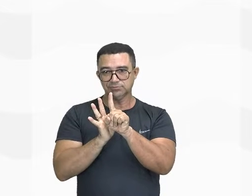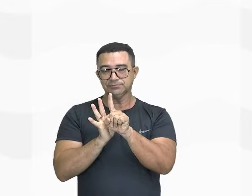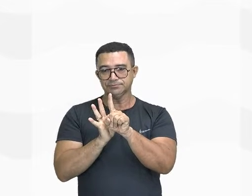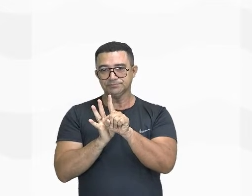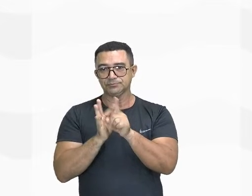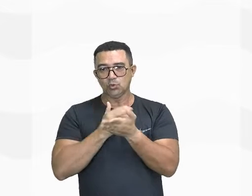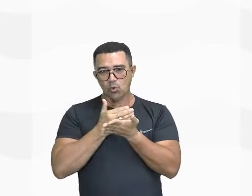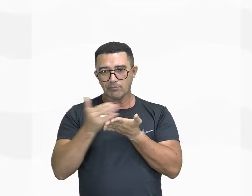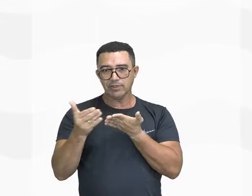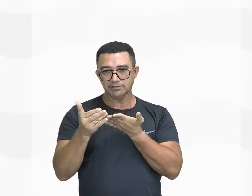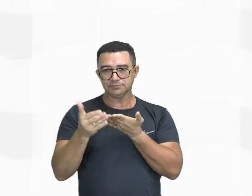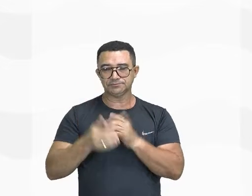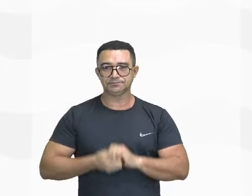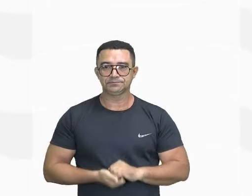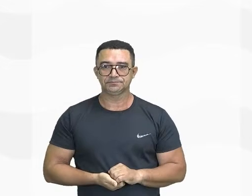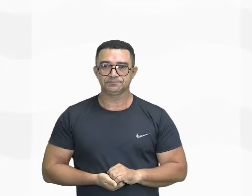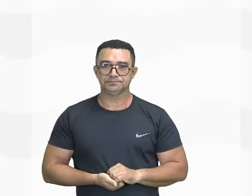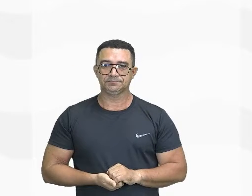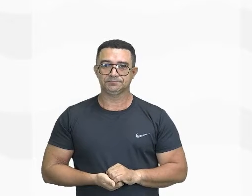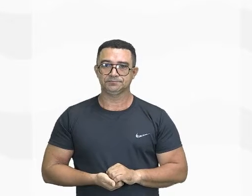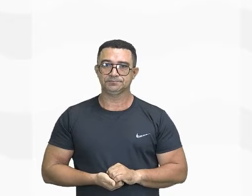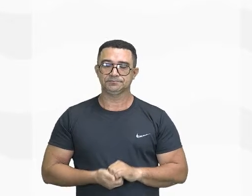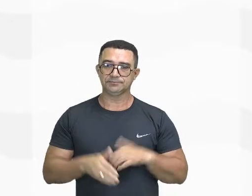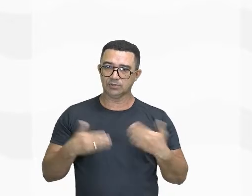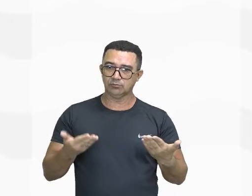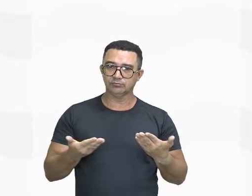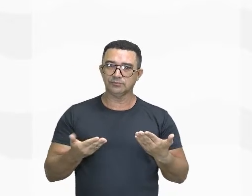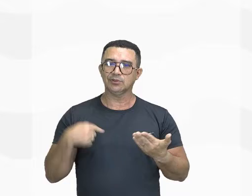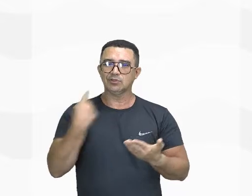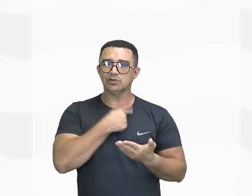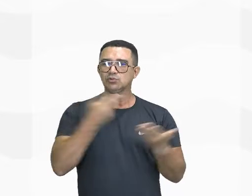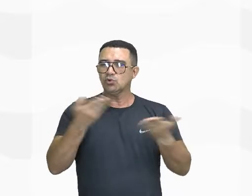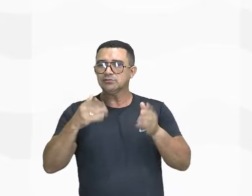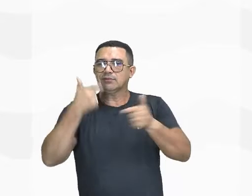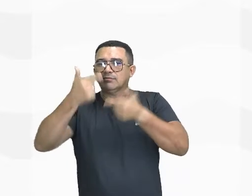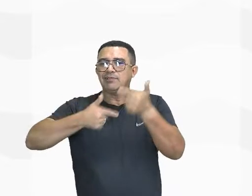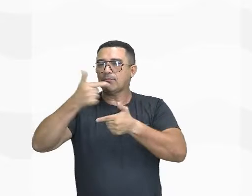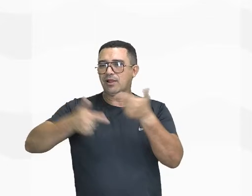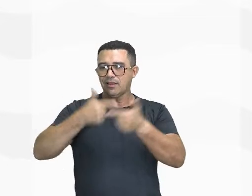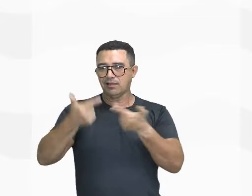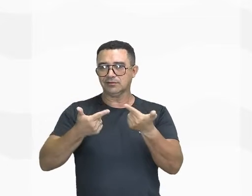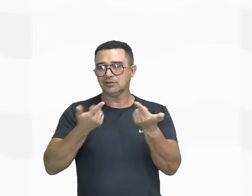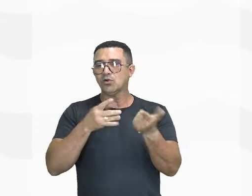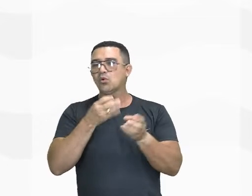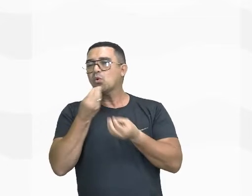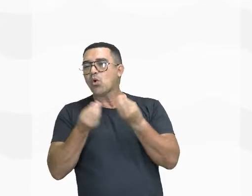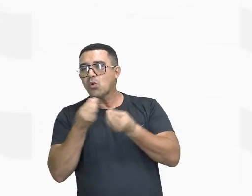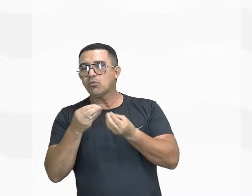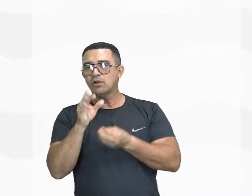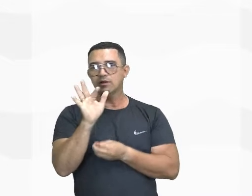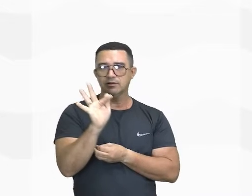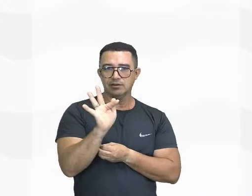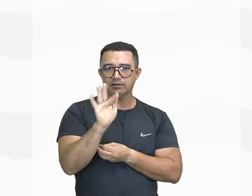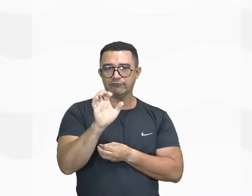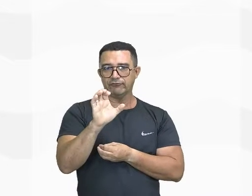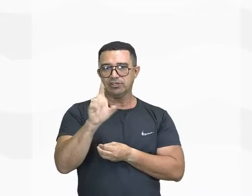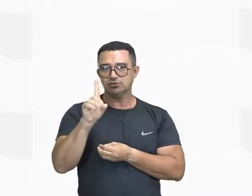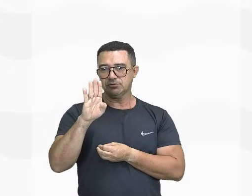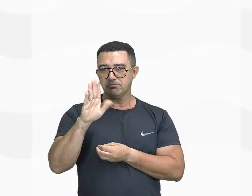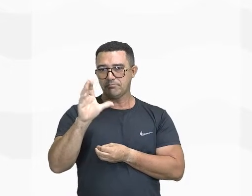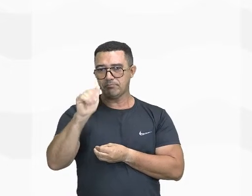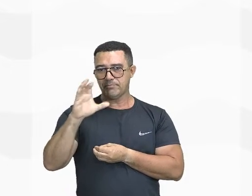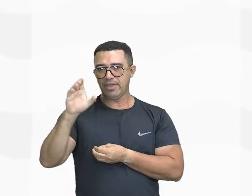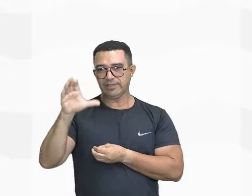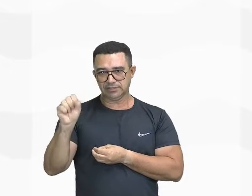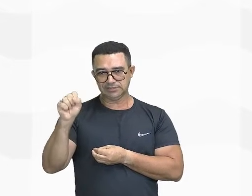aquecimento inicial. Tudo bem? Então, é assim que nós vamos trabalhar agora esses mecanismos de feedback. Bom, existem muitos mecanismos